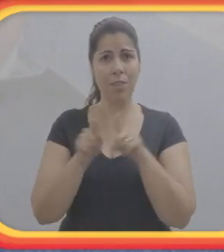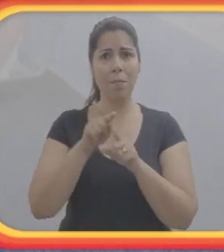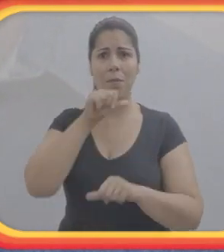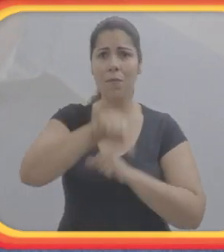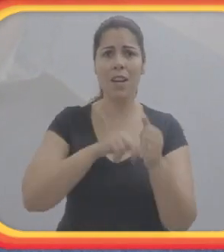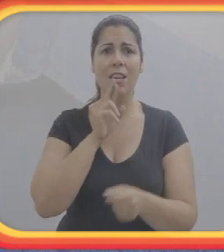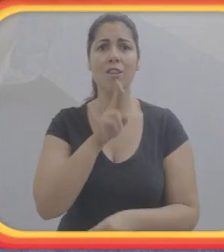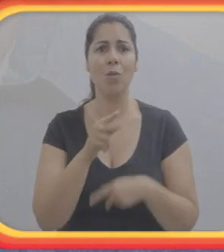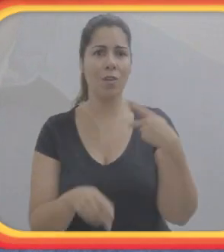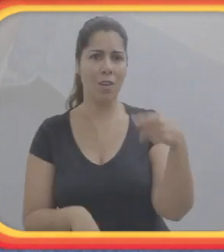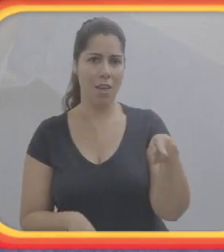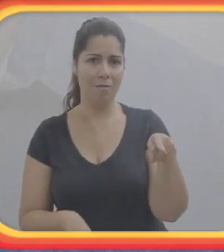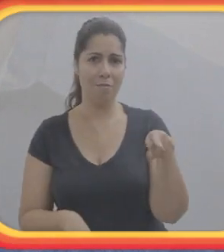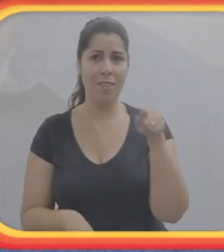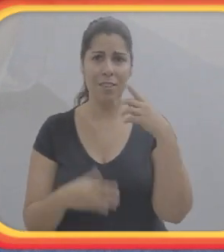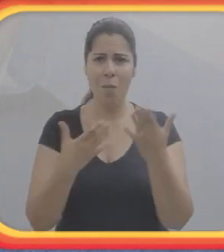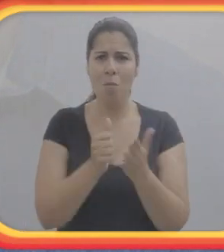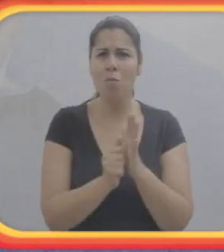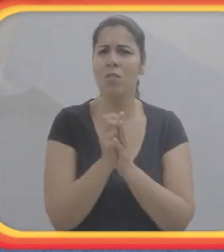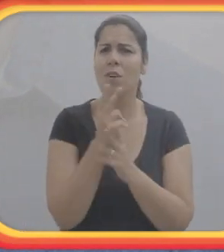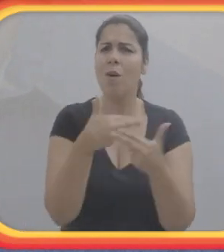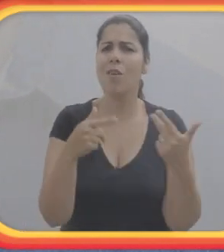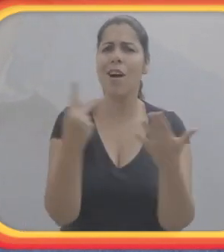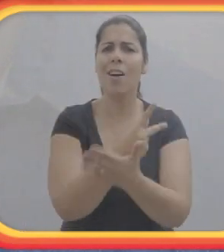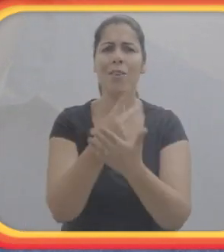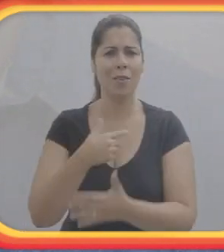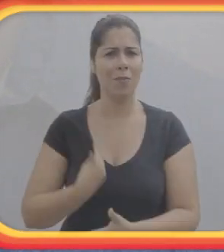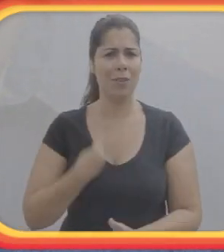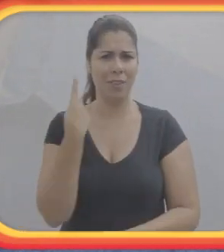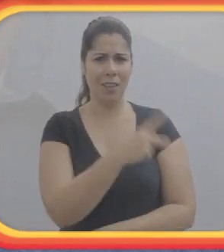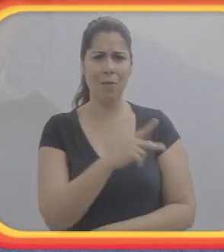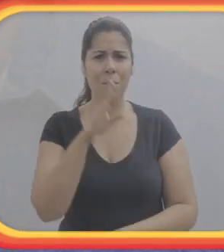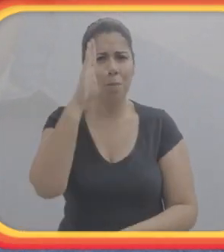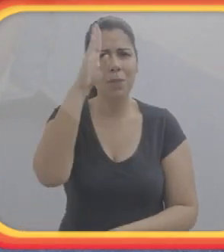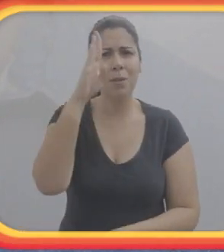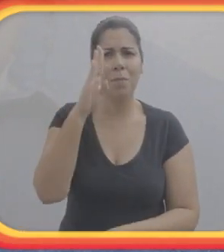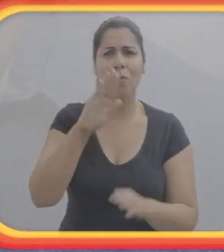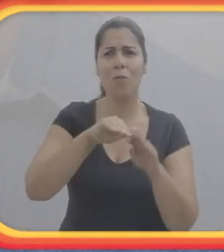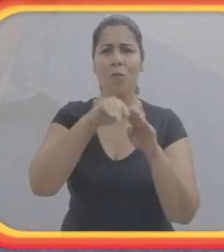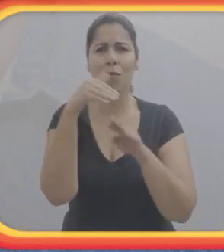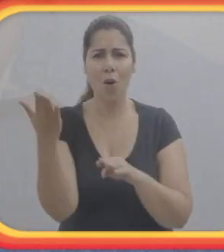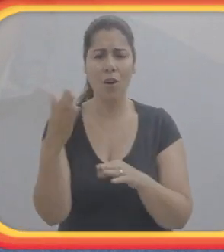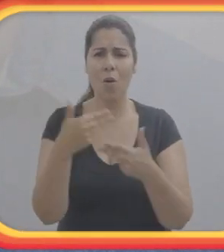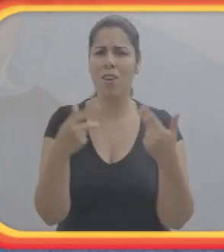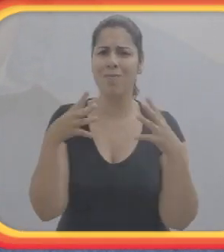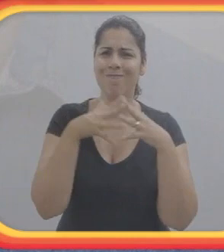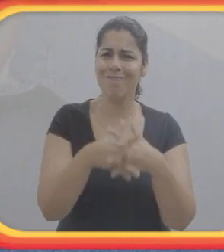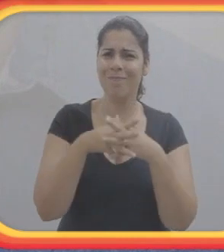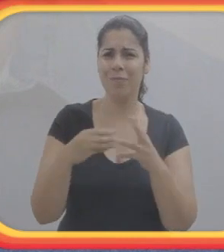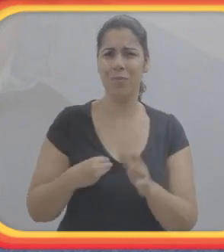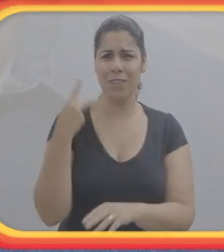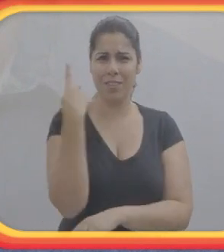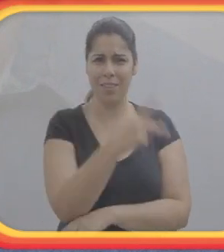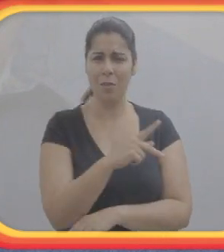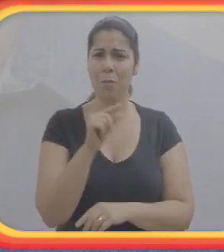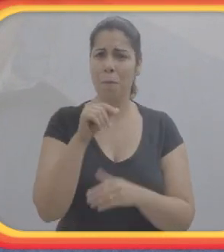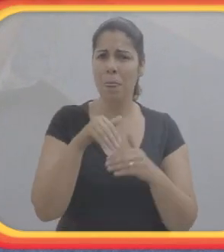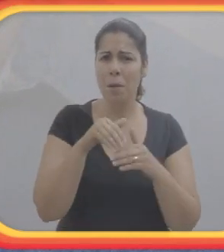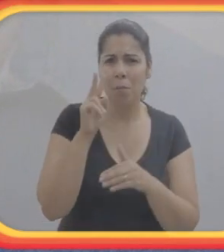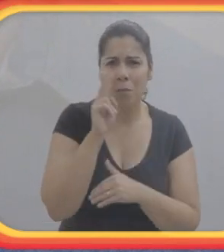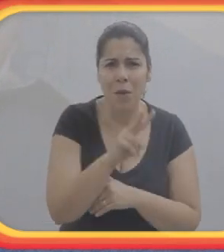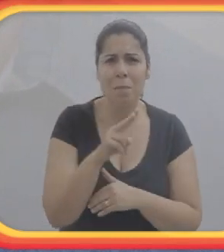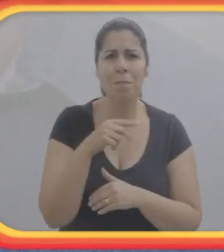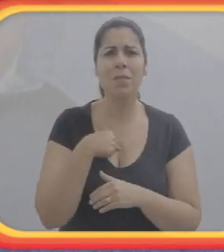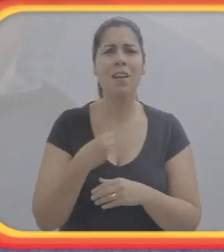Então, muitas das coisas que aconteceram na vida dele, inclusive ir para o exterior e coisas complicadas da vida dele, tem um pouco a ver com a minha vida, com decisões que